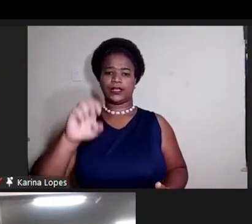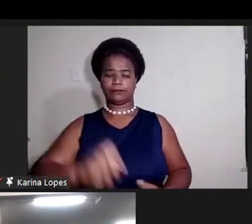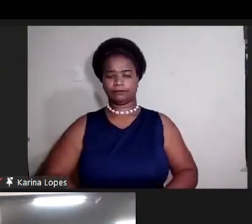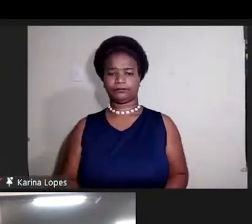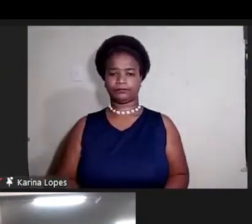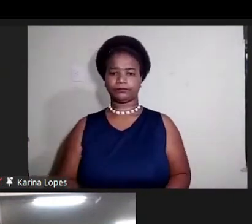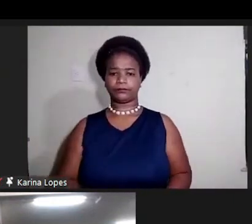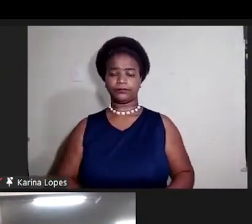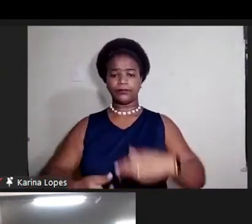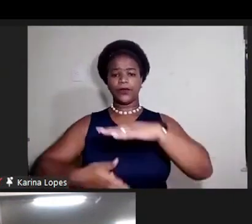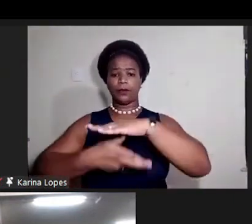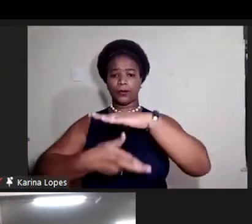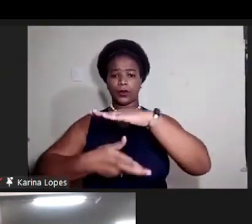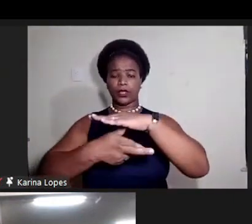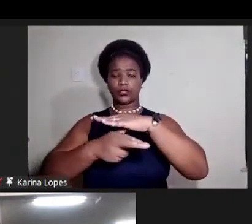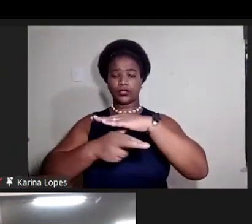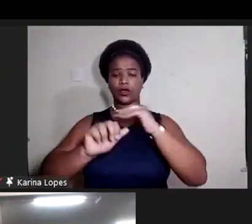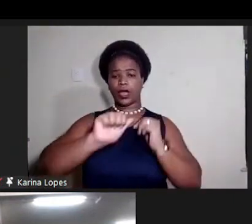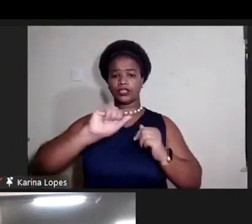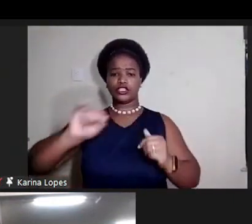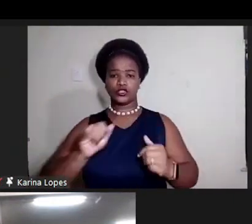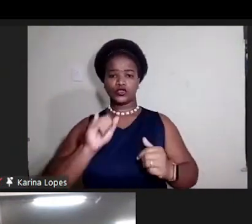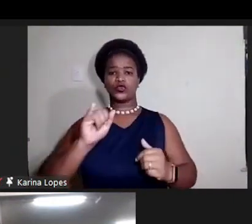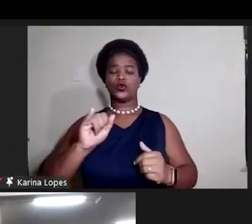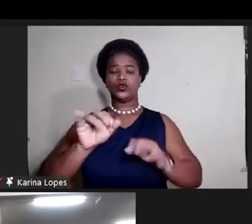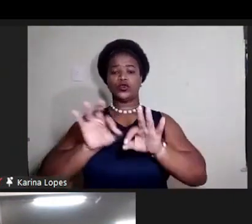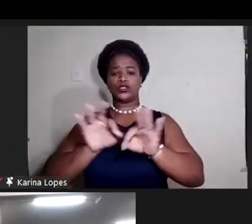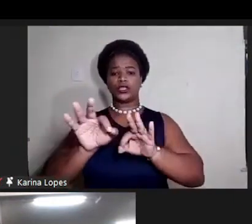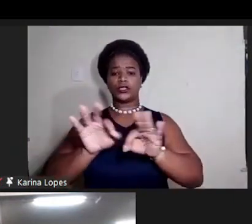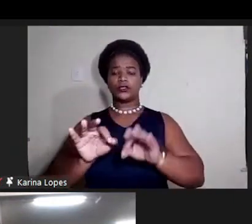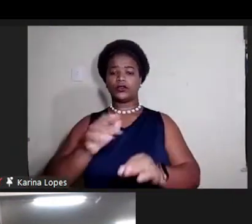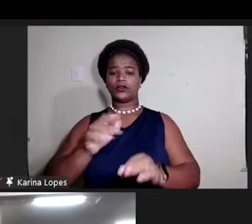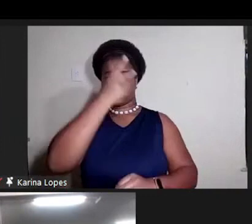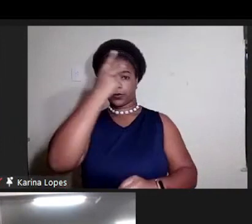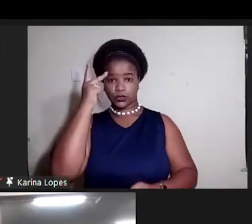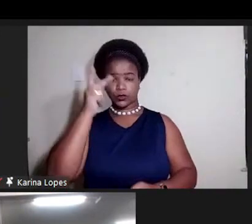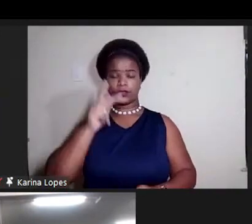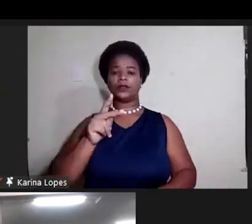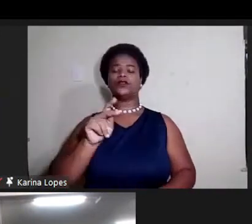pró-reitor adjunto de Gestão de Pessoas, servidor Wallison Pérez,